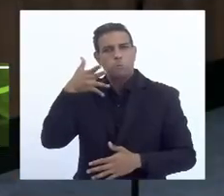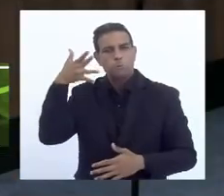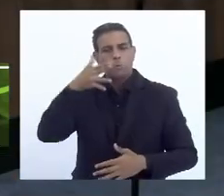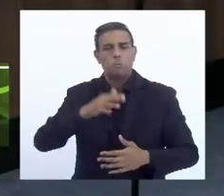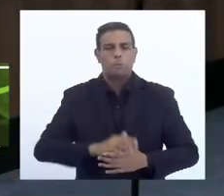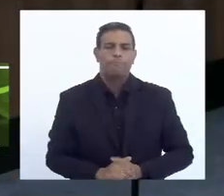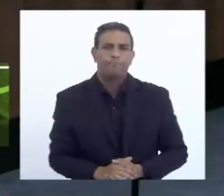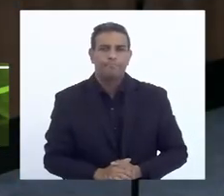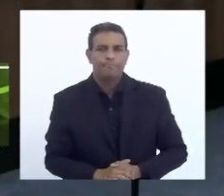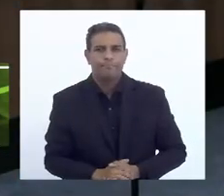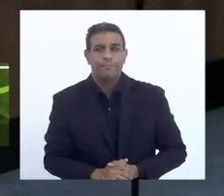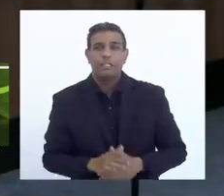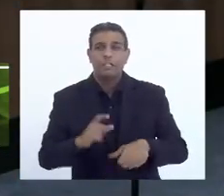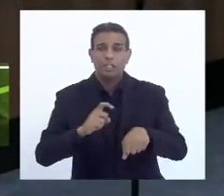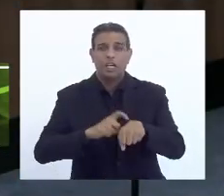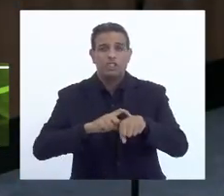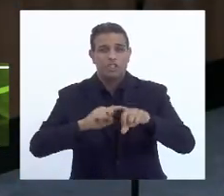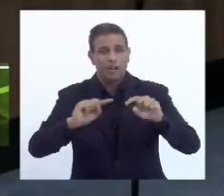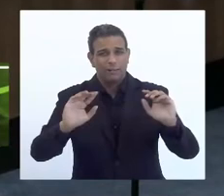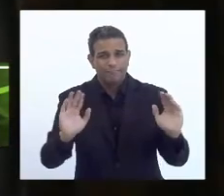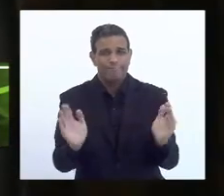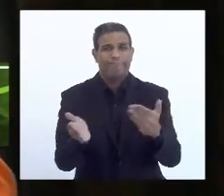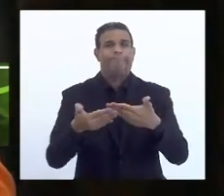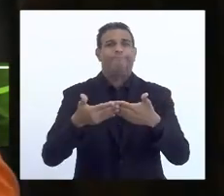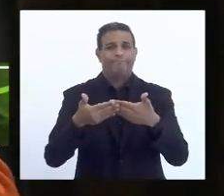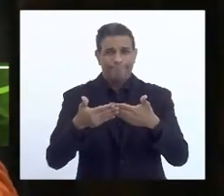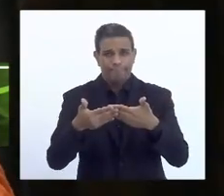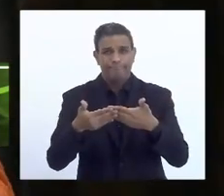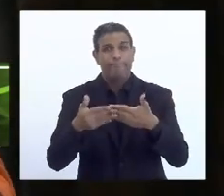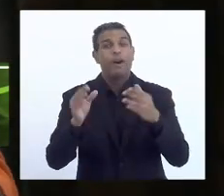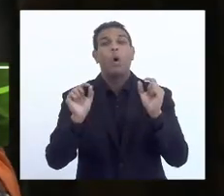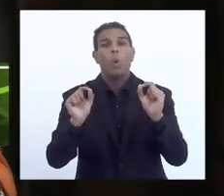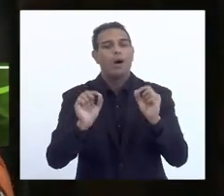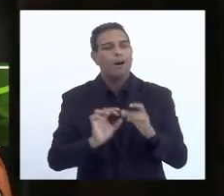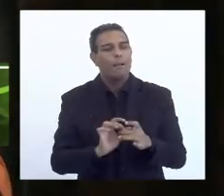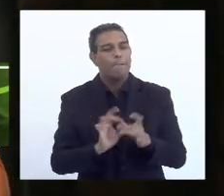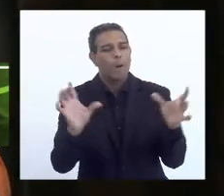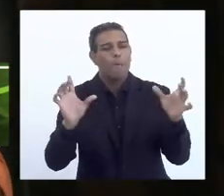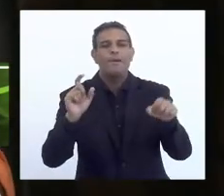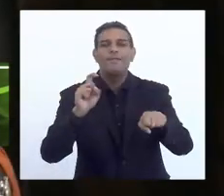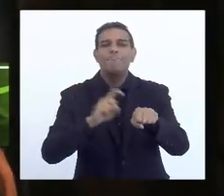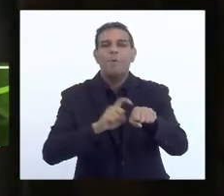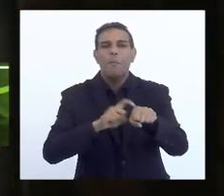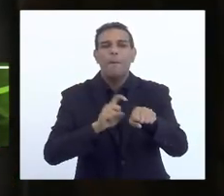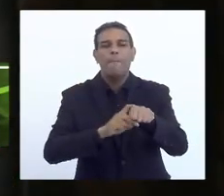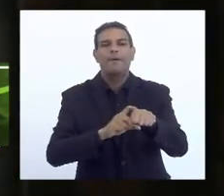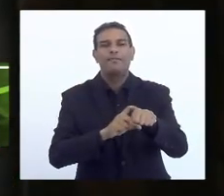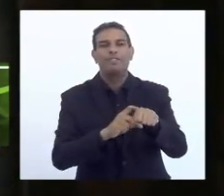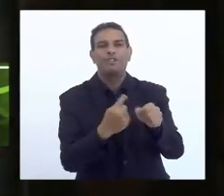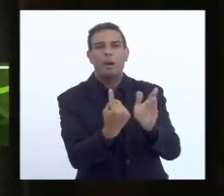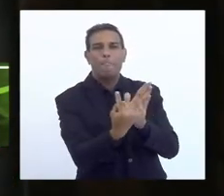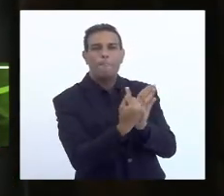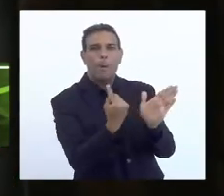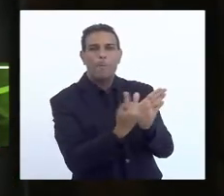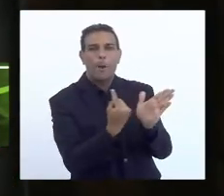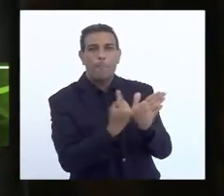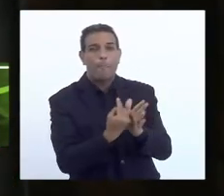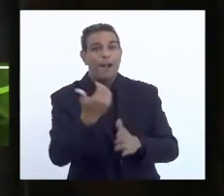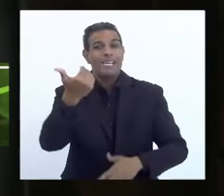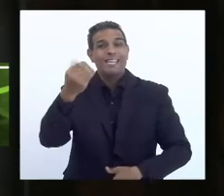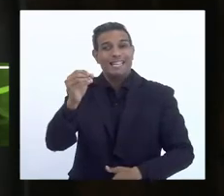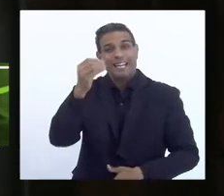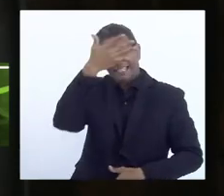Então, gente, nós já estamos caminhando para o finalzinho. Nós vamos abrir... Né? Inicialmente são 10